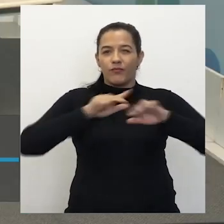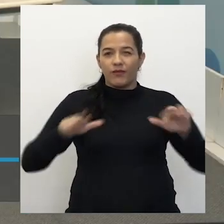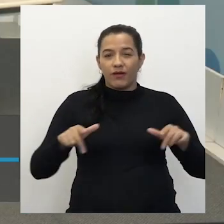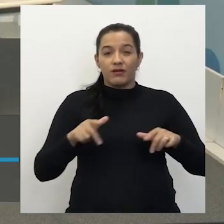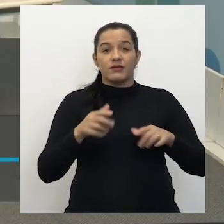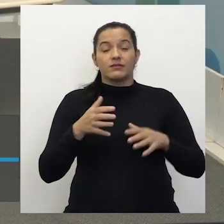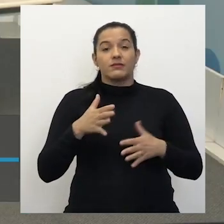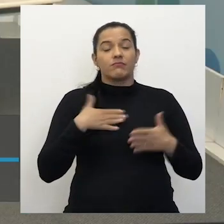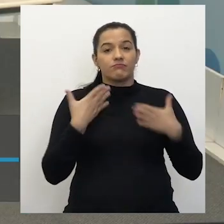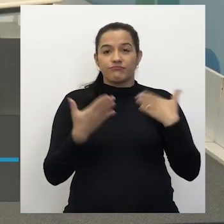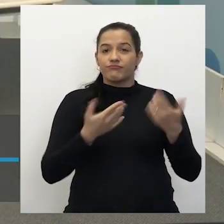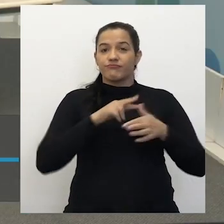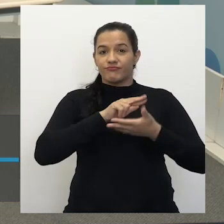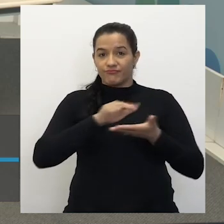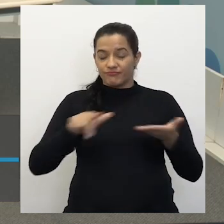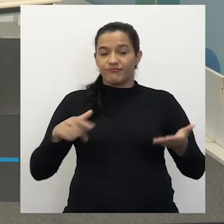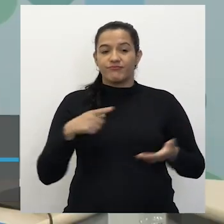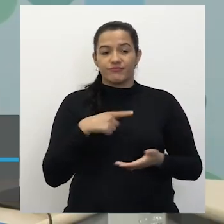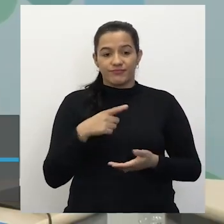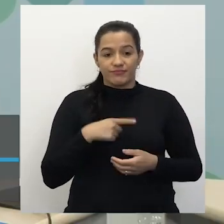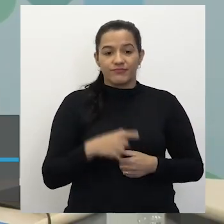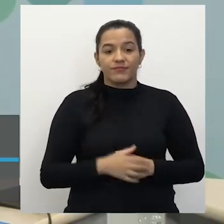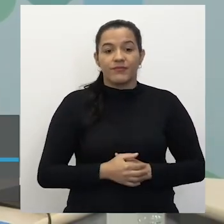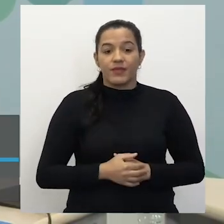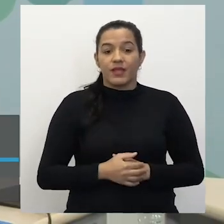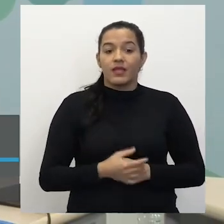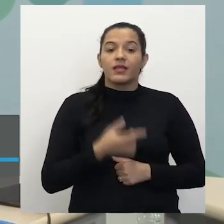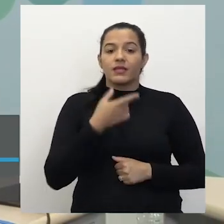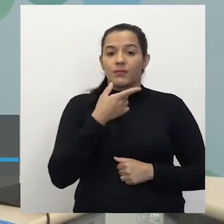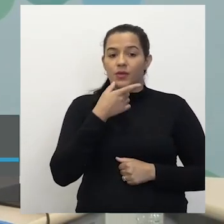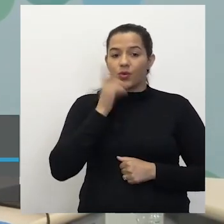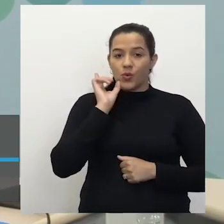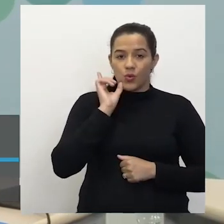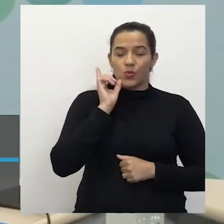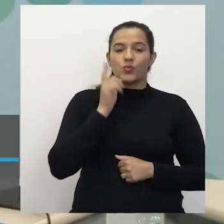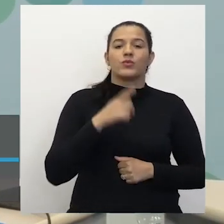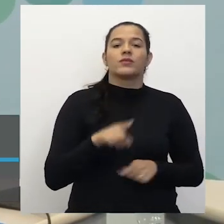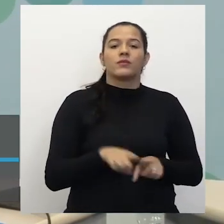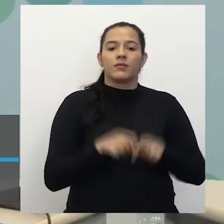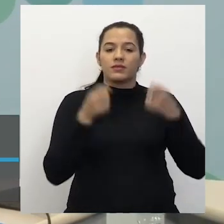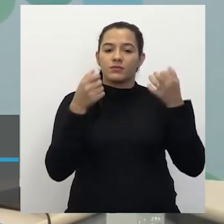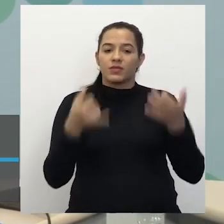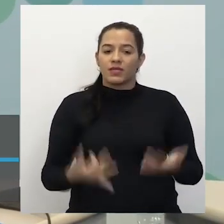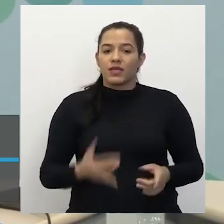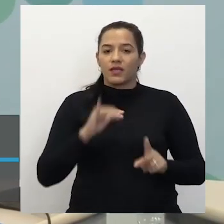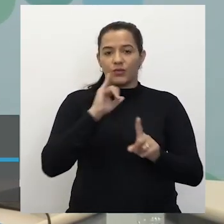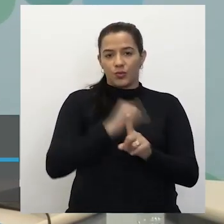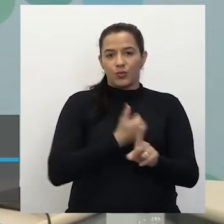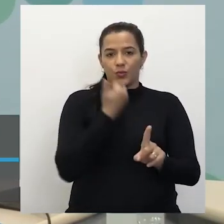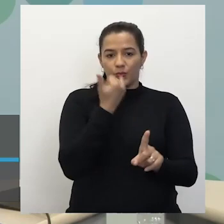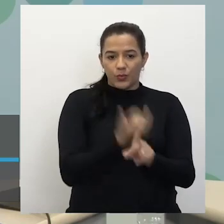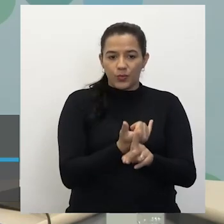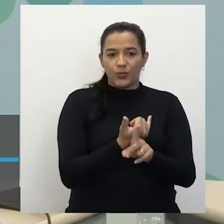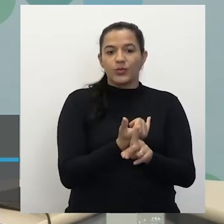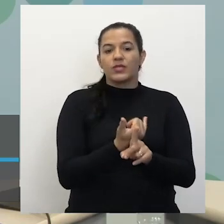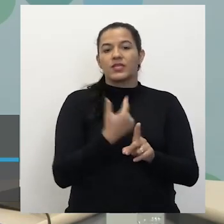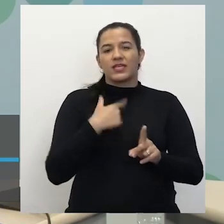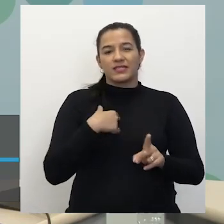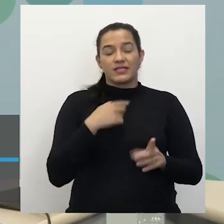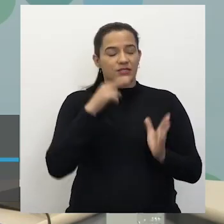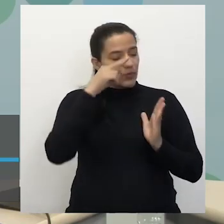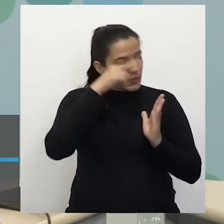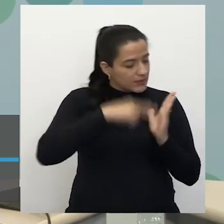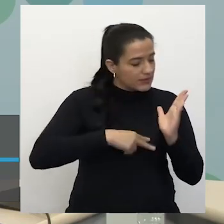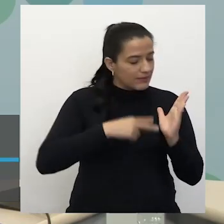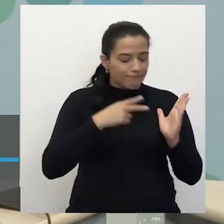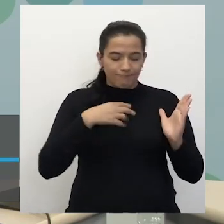ainda semana passada, quando eu falei sobre bullying, que eu lia os livros e me sentia representada ali, eram uns da coleção Vagalume mesmo, da série